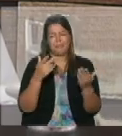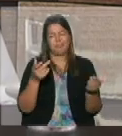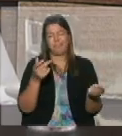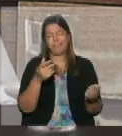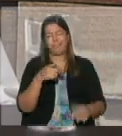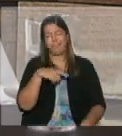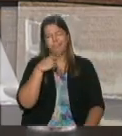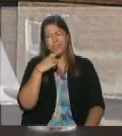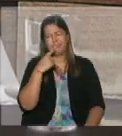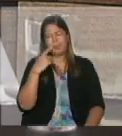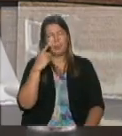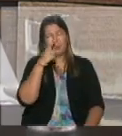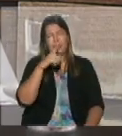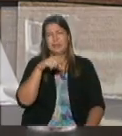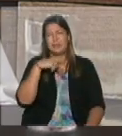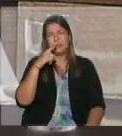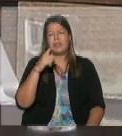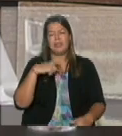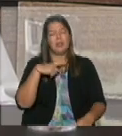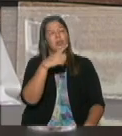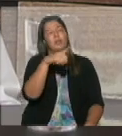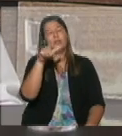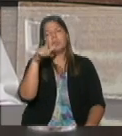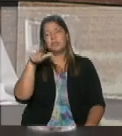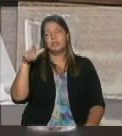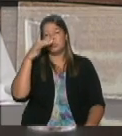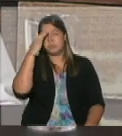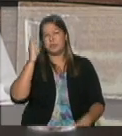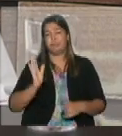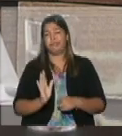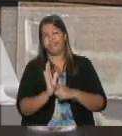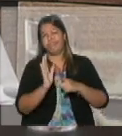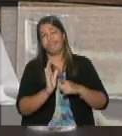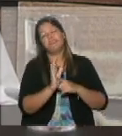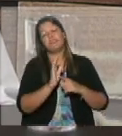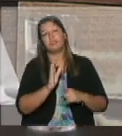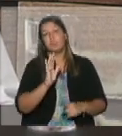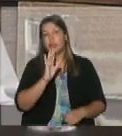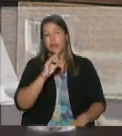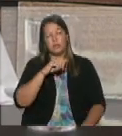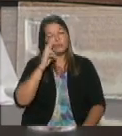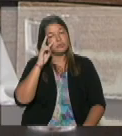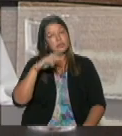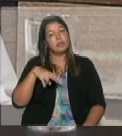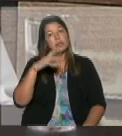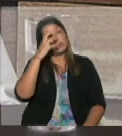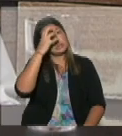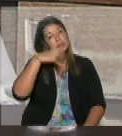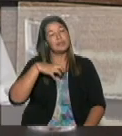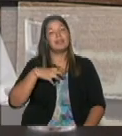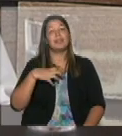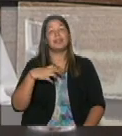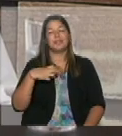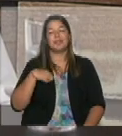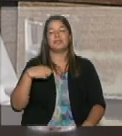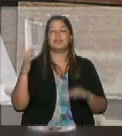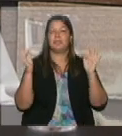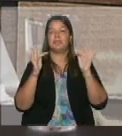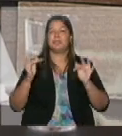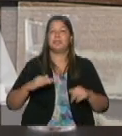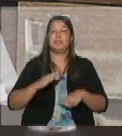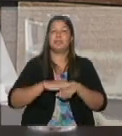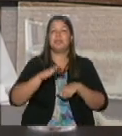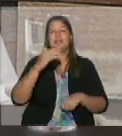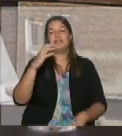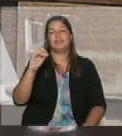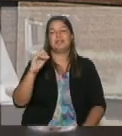ter gente que vai ser favorecida. E eu vi que era coisa séria. E eu fiquei mais feliz